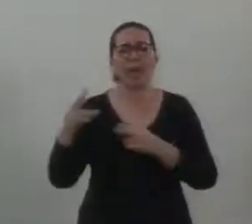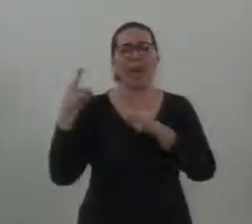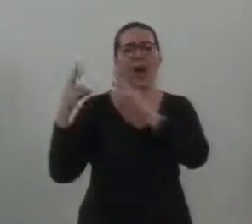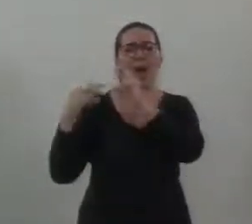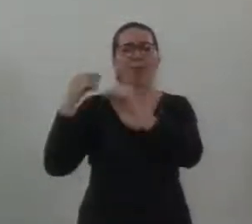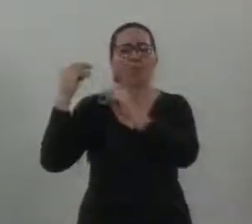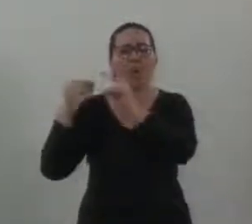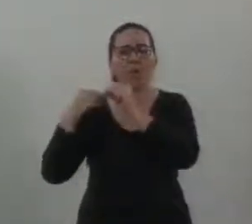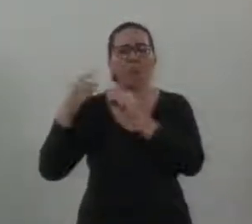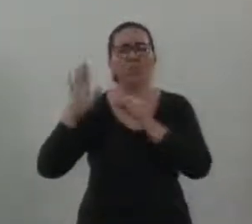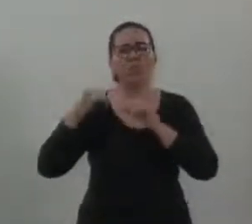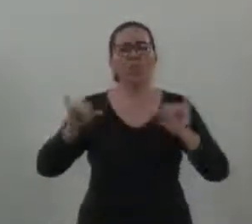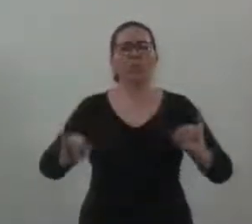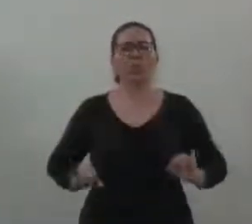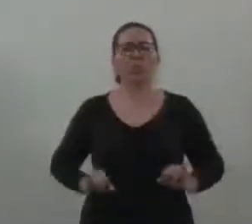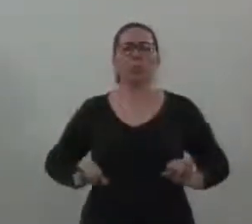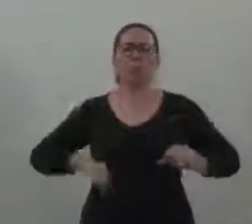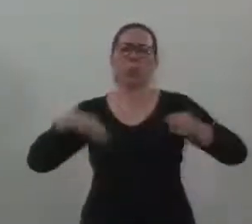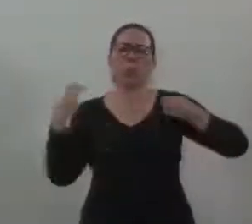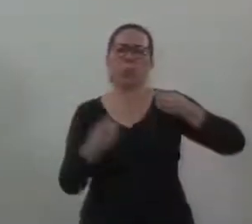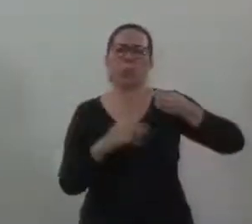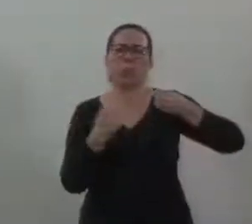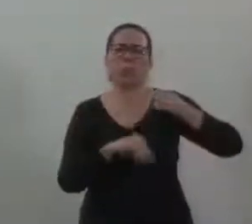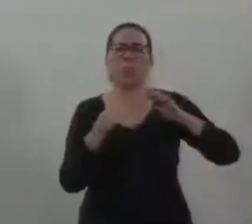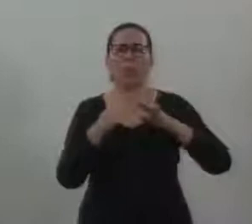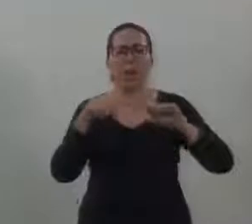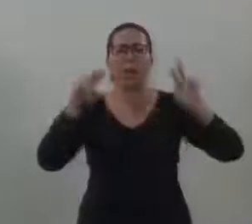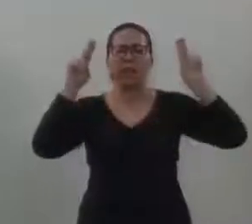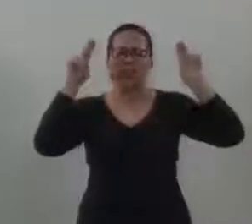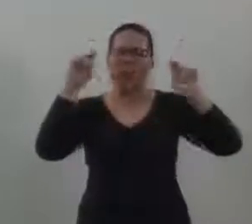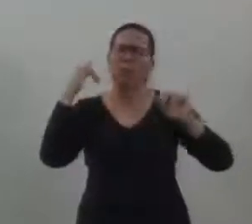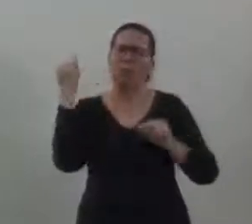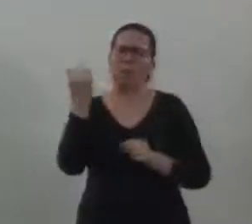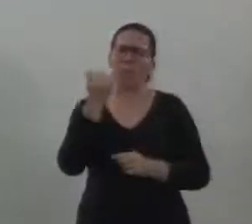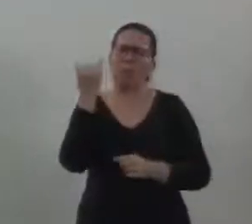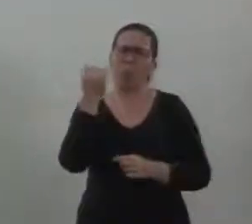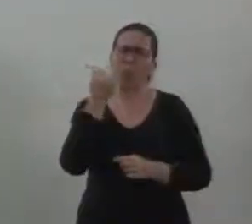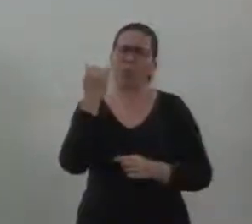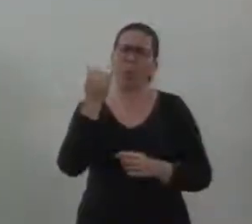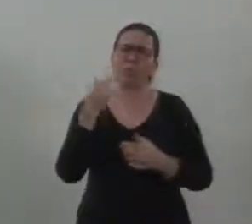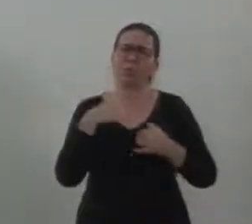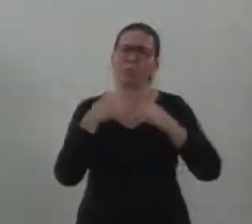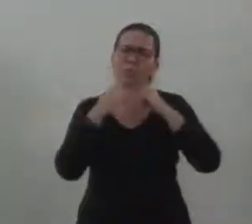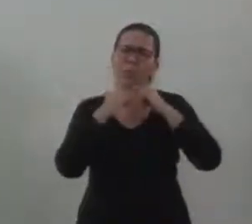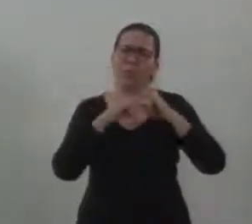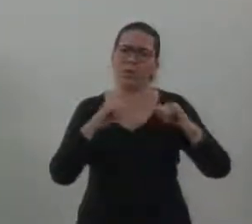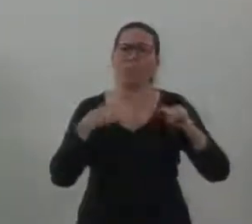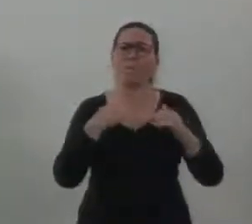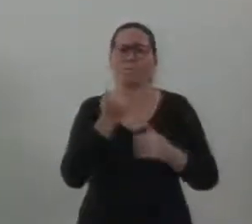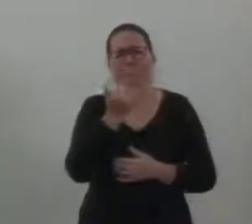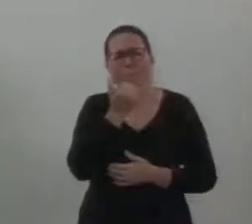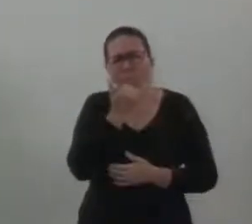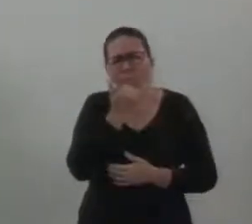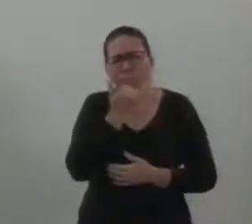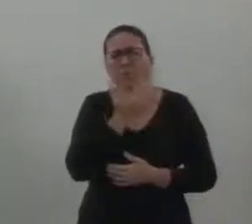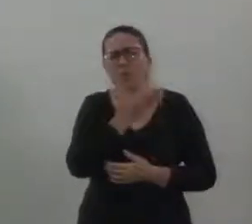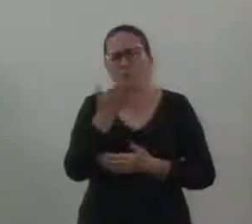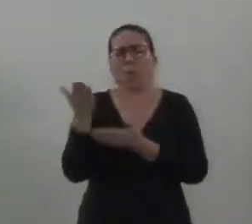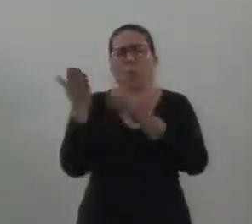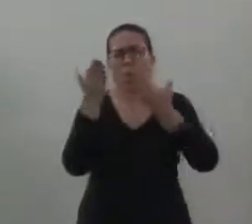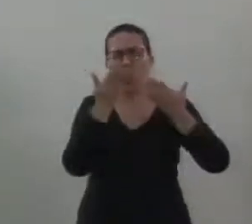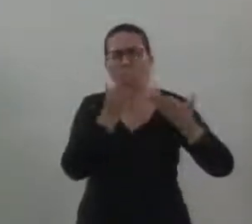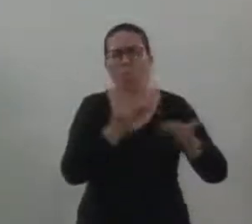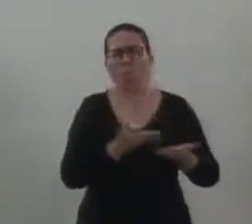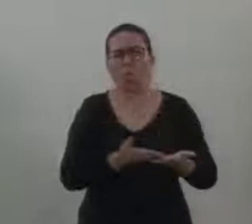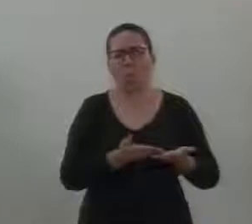vítima da violência doméstica. Então, um tema muito importante. De novo, aqui eu ratifico nosso pedido de desculpa. Estão todos convidados